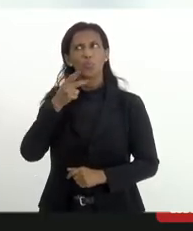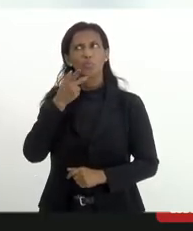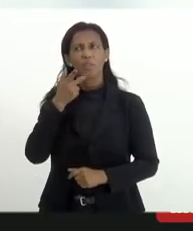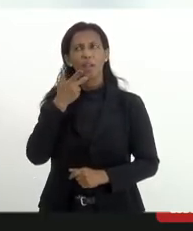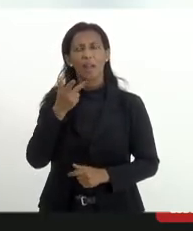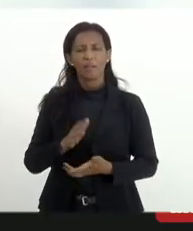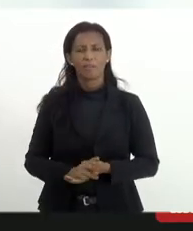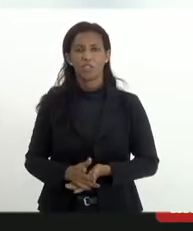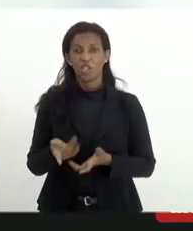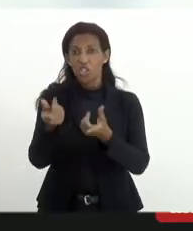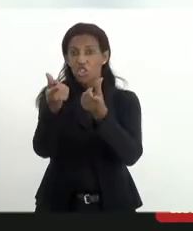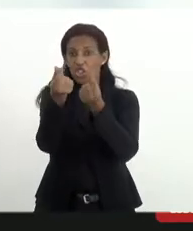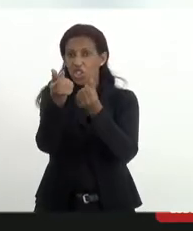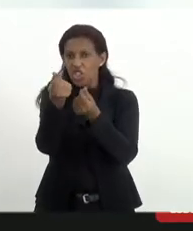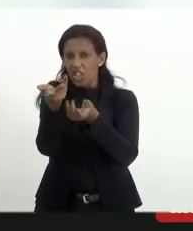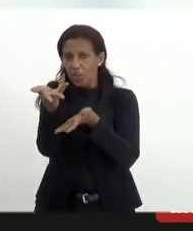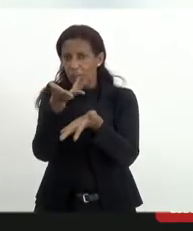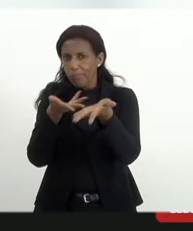de dinheiro,